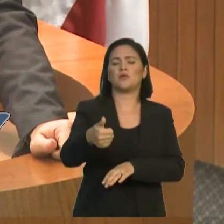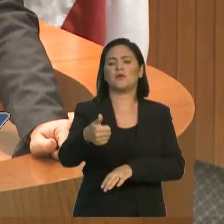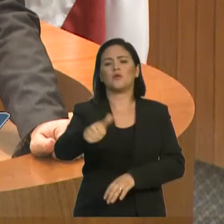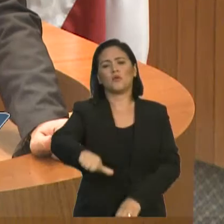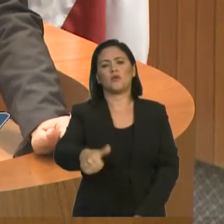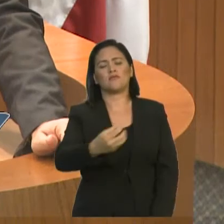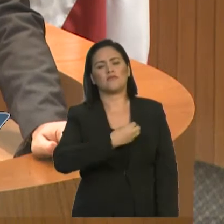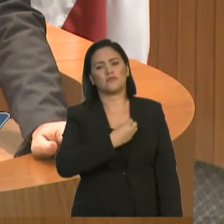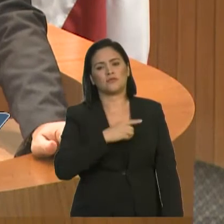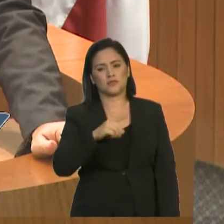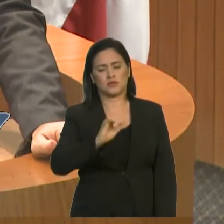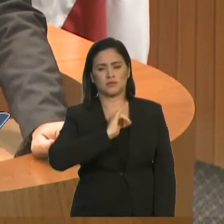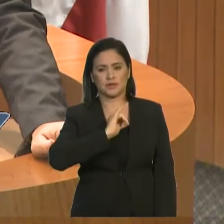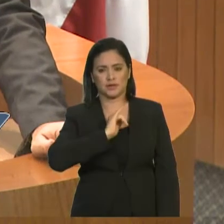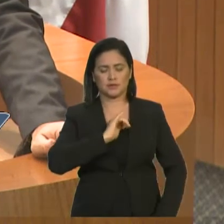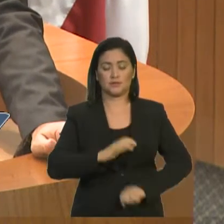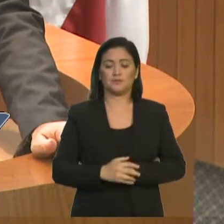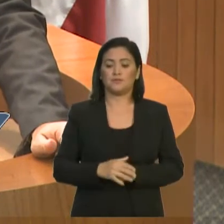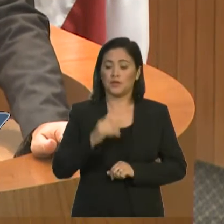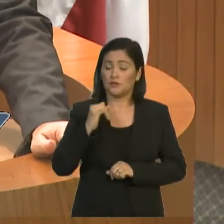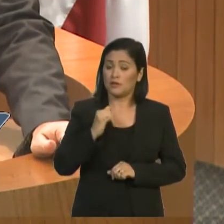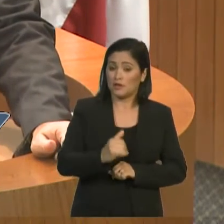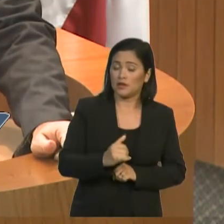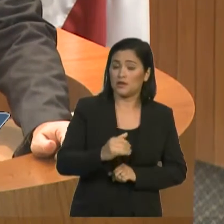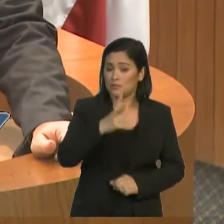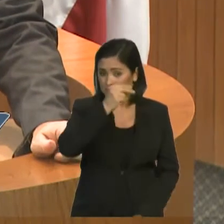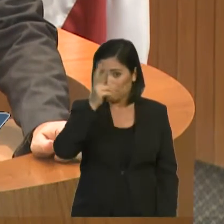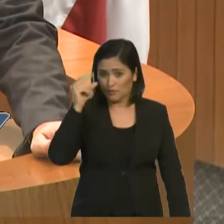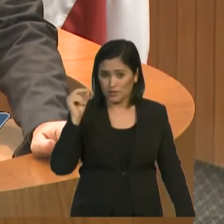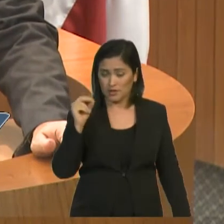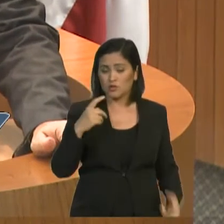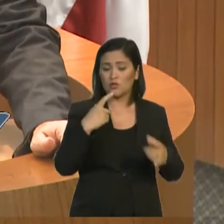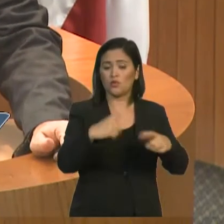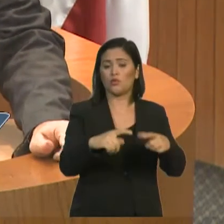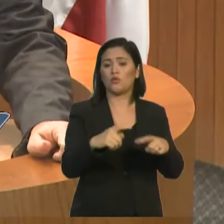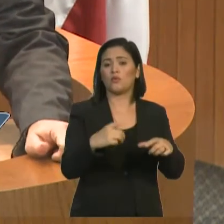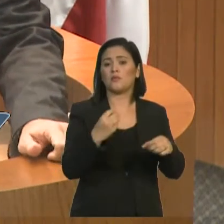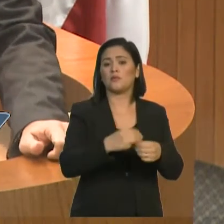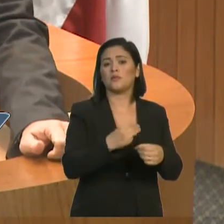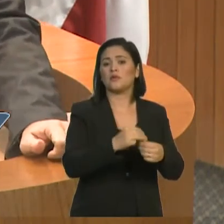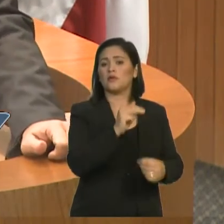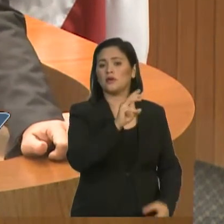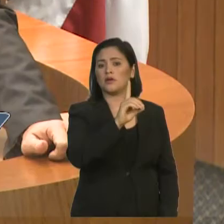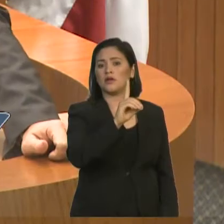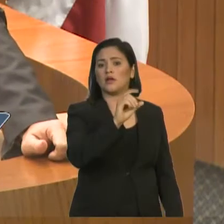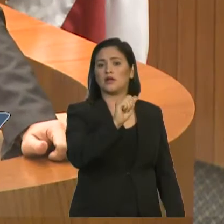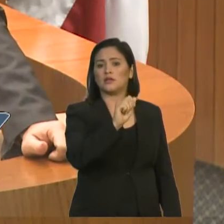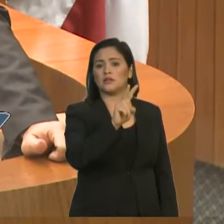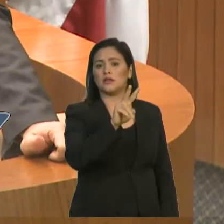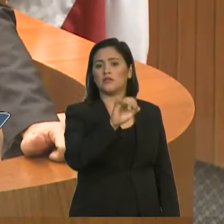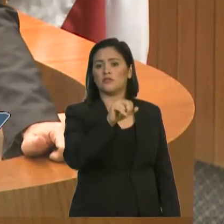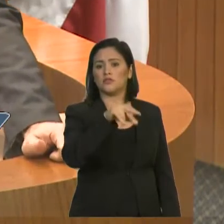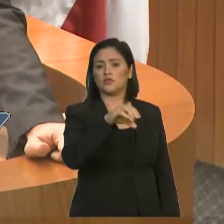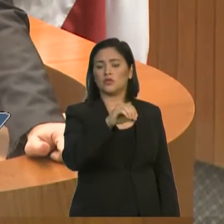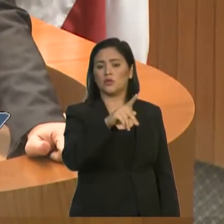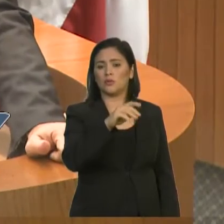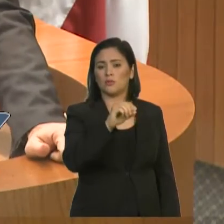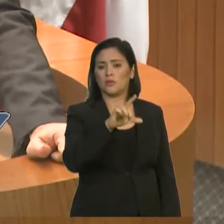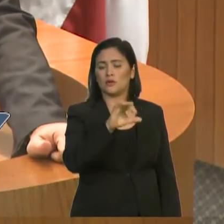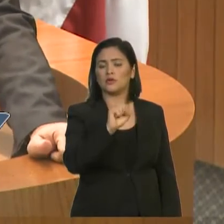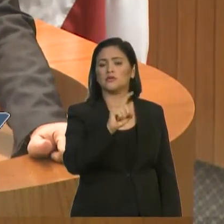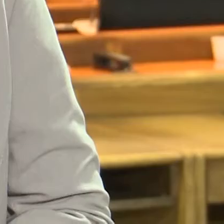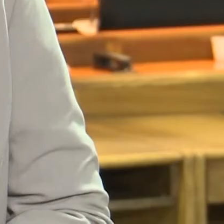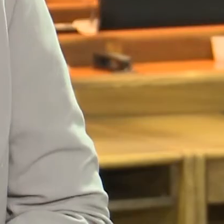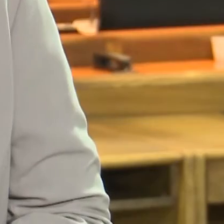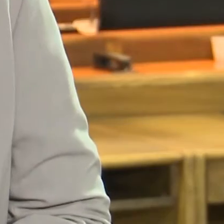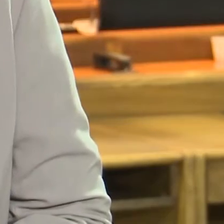o prefeito Coquinho. Cumprimentar e parabenizar o prefeito de Campestre, o meu amigo Fernando